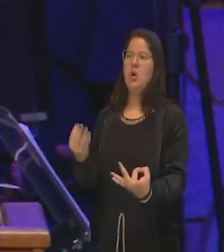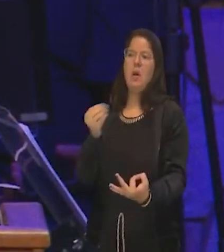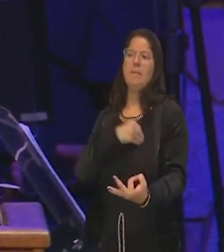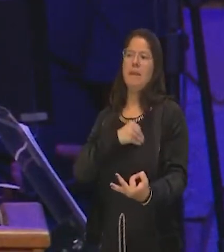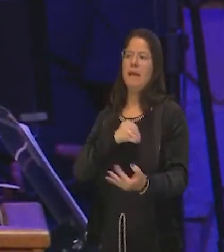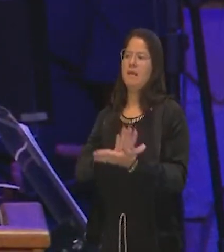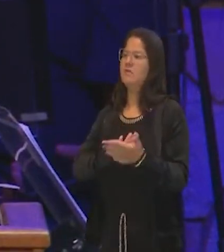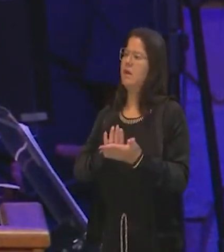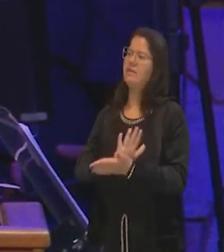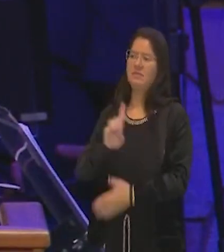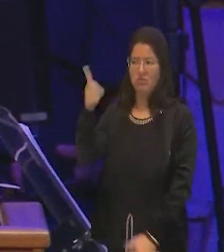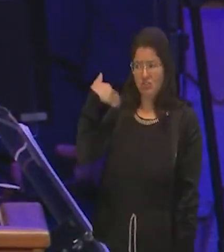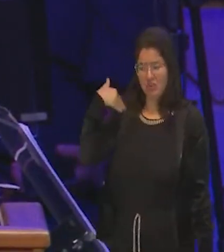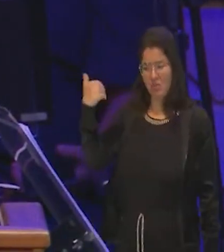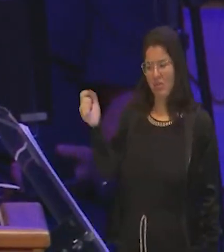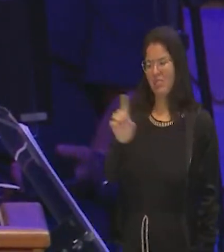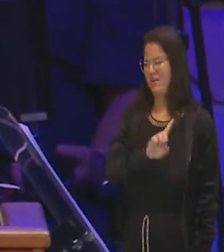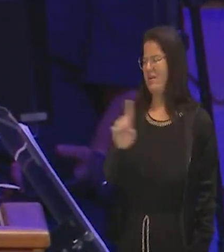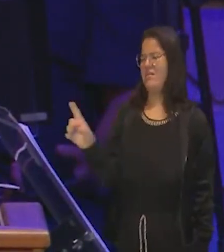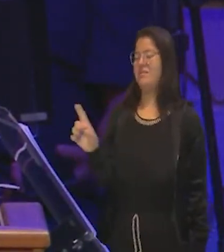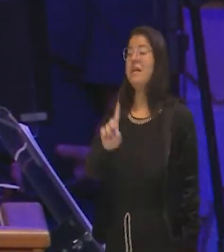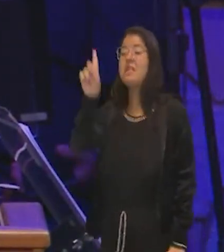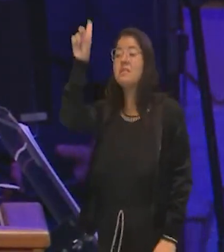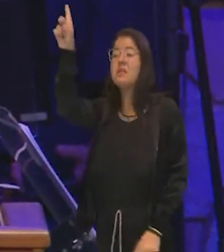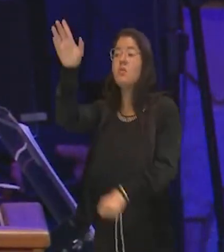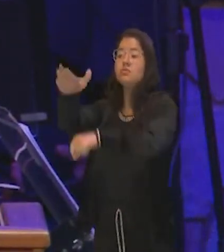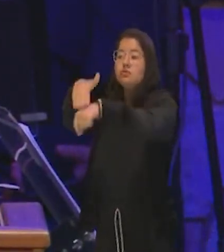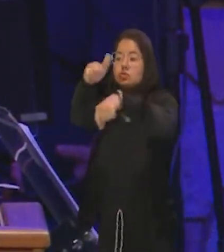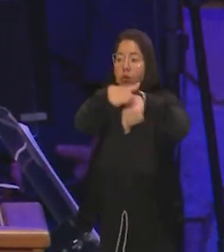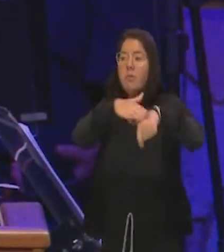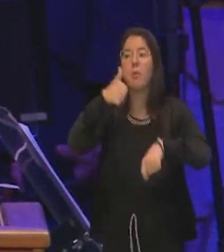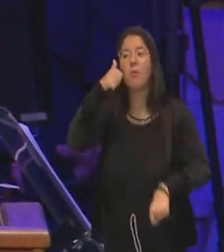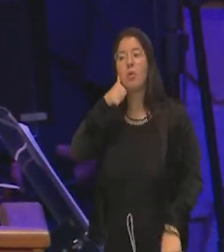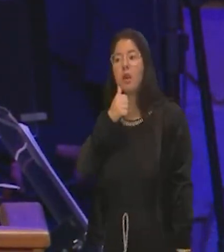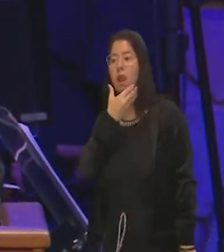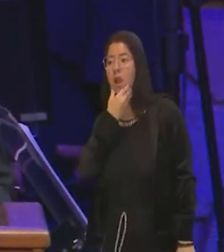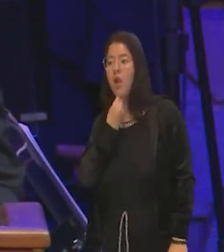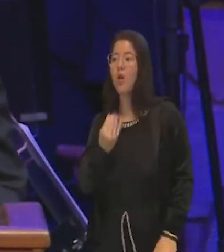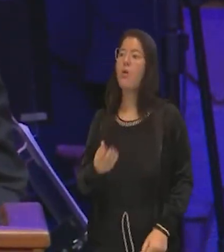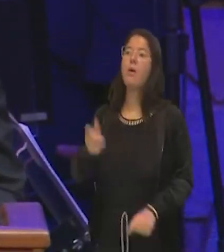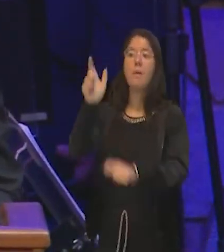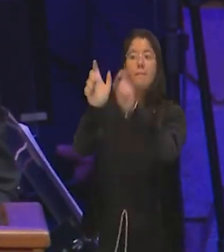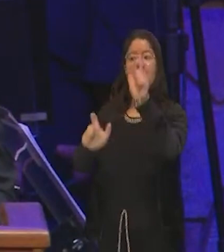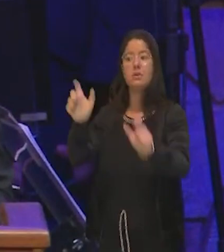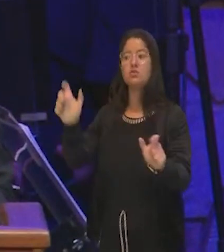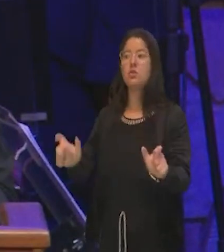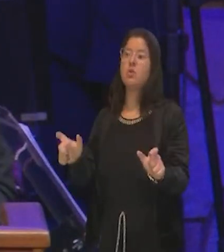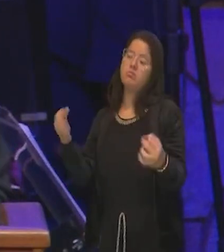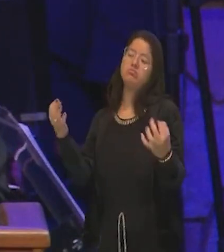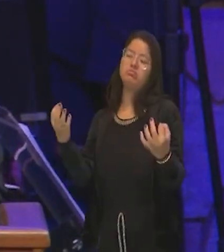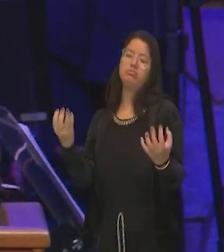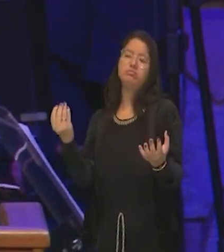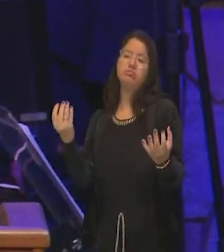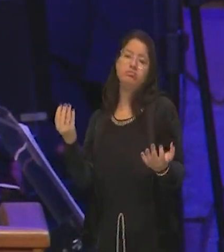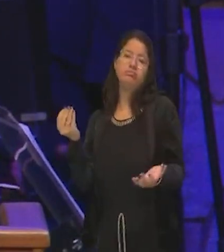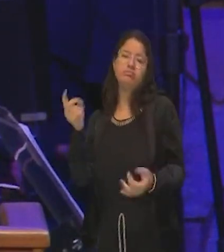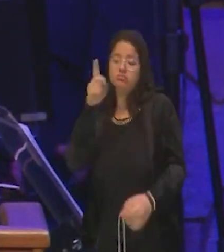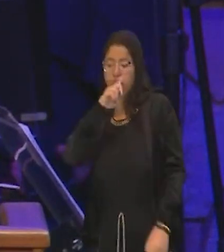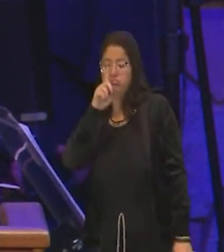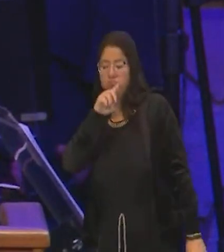impecabilidade. Deus chamou homens e mulheres, pessoas imperfeitas, e